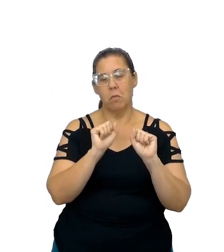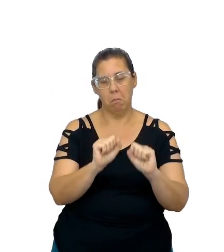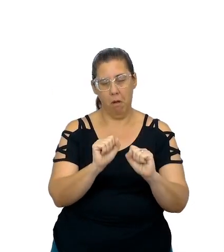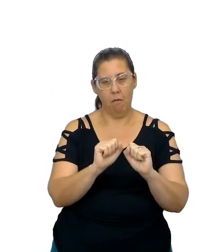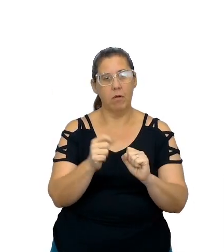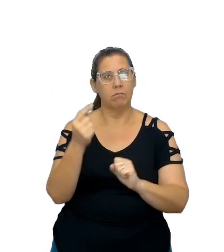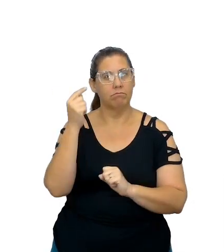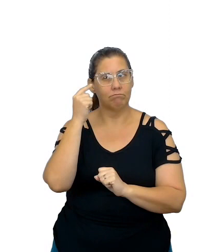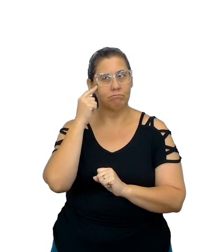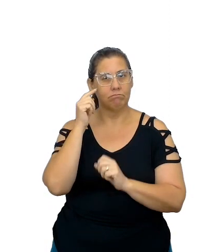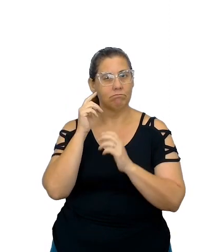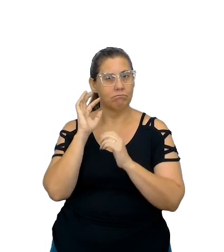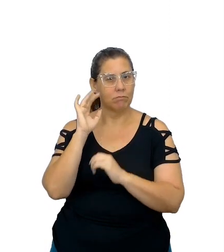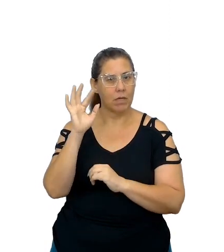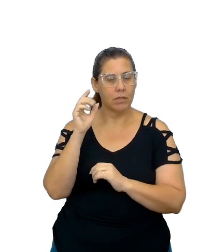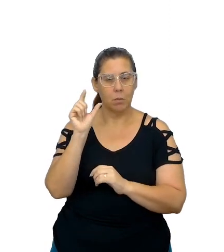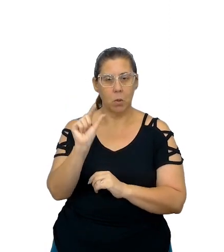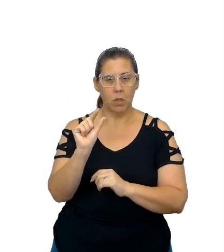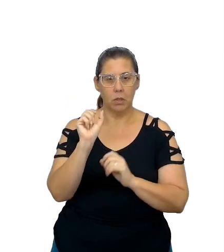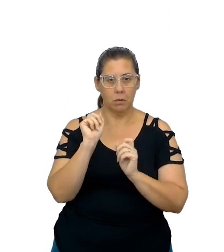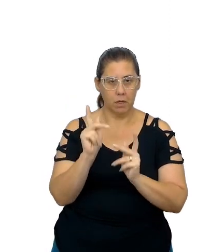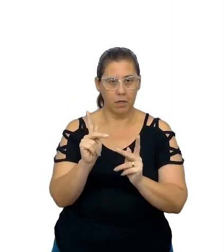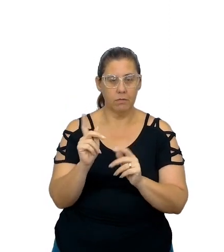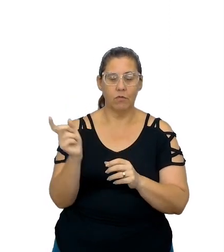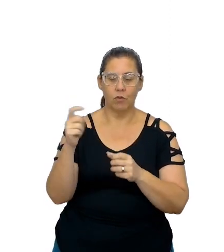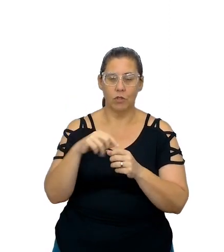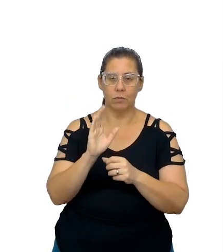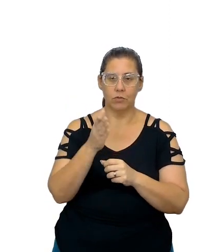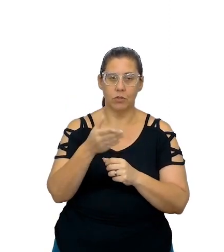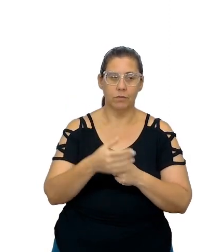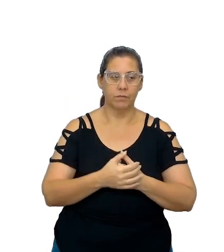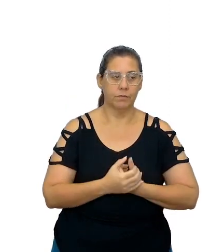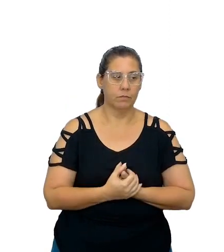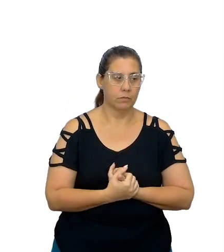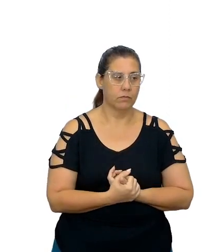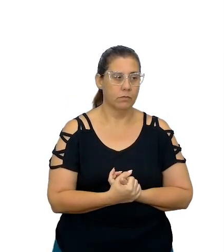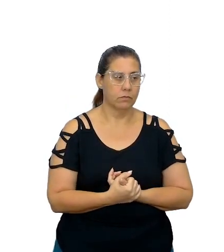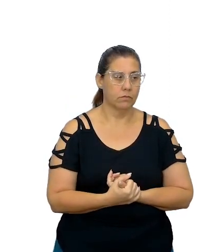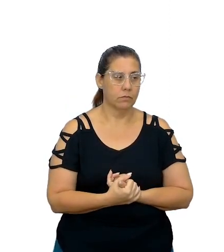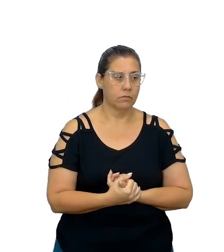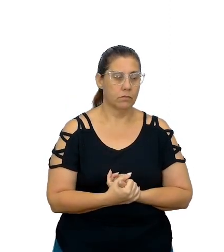aí refletir um pouco sobre elas, tá? Já retornamos.